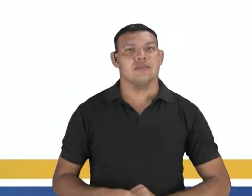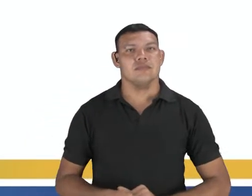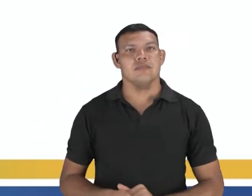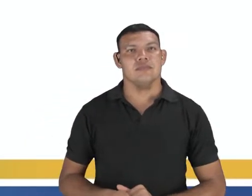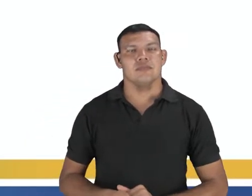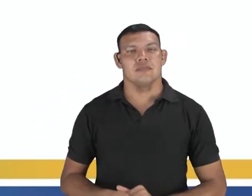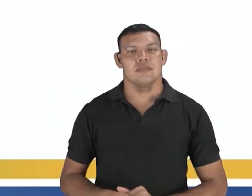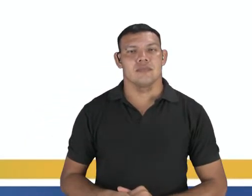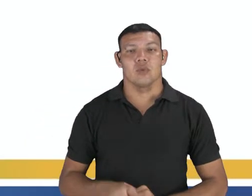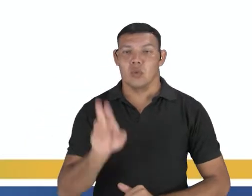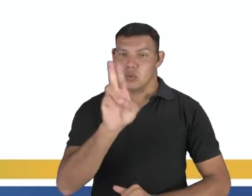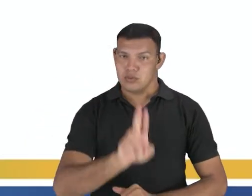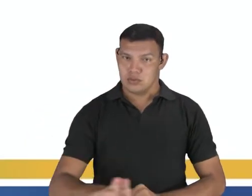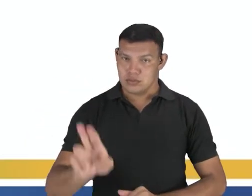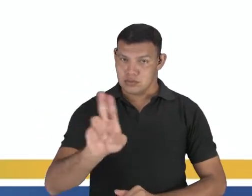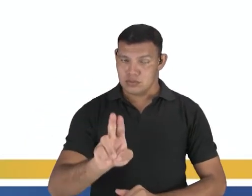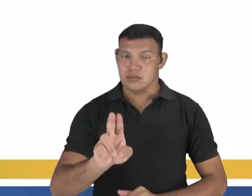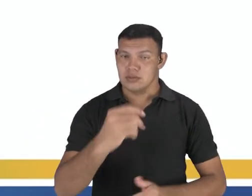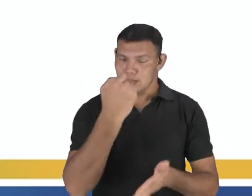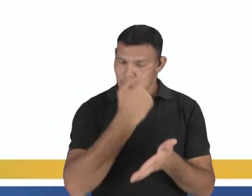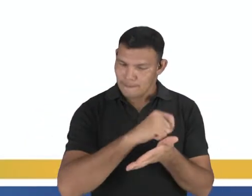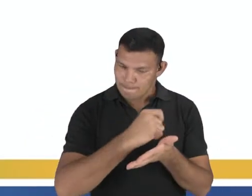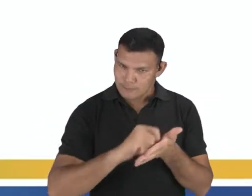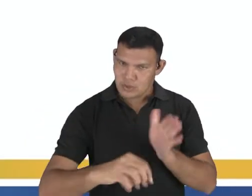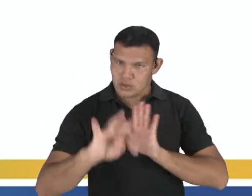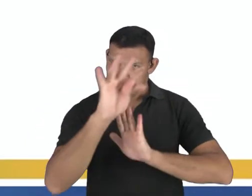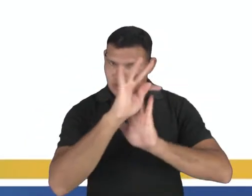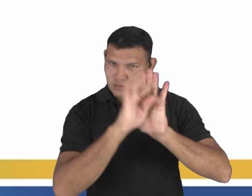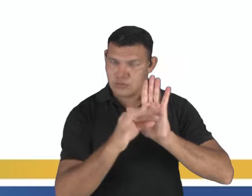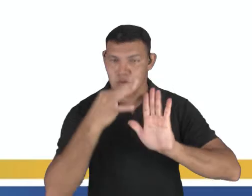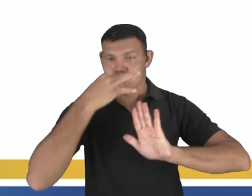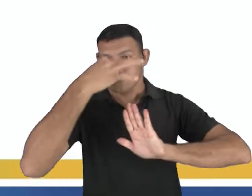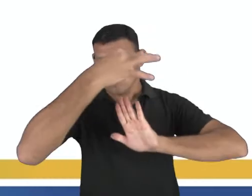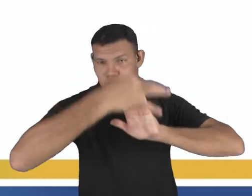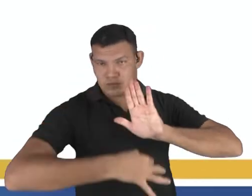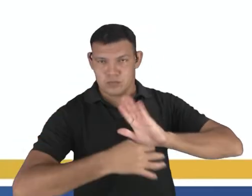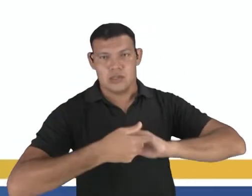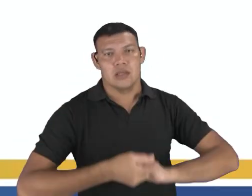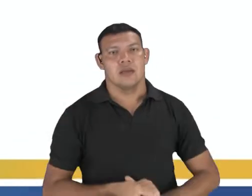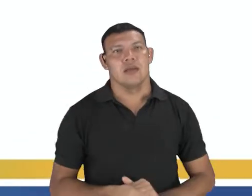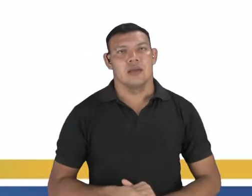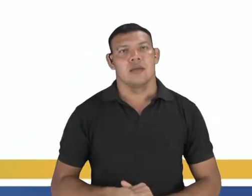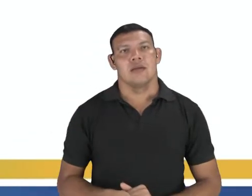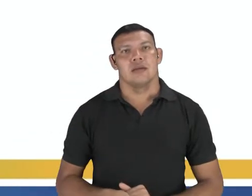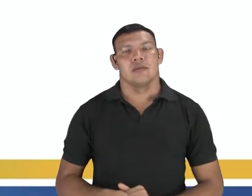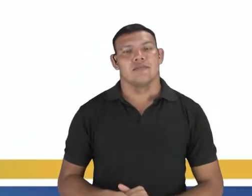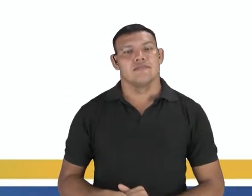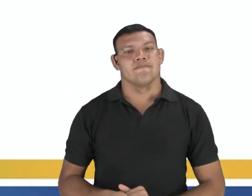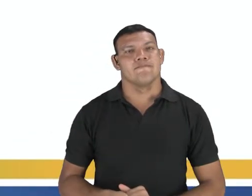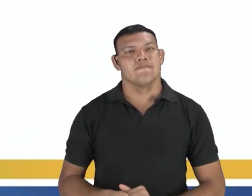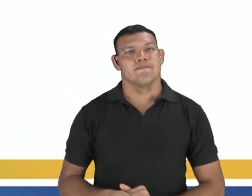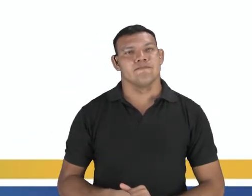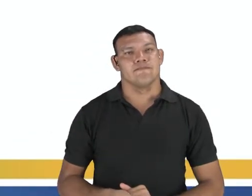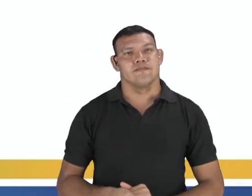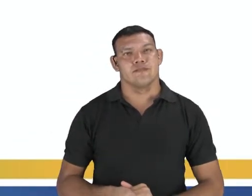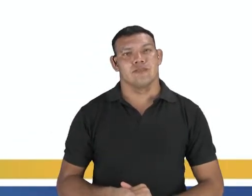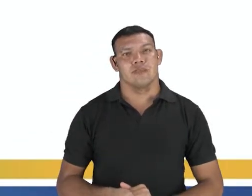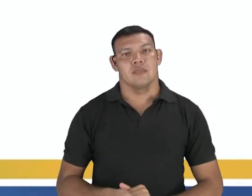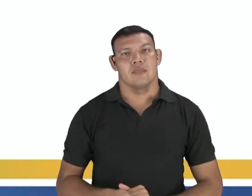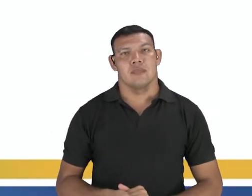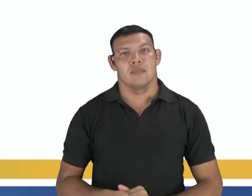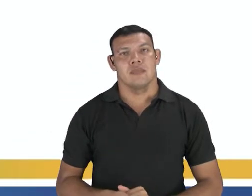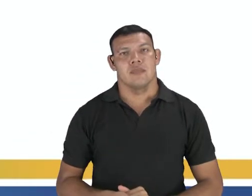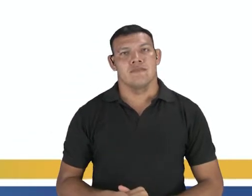pode também estar utilizando na escrita do seu texto argumentativo é a fundamentação lógica.